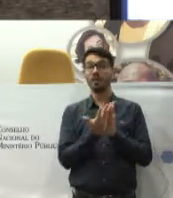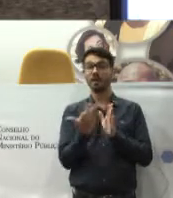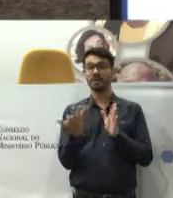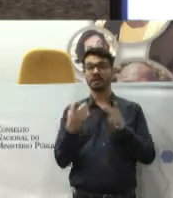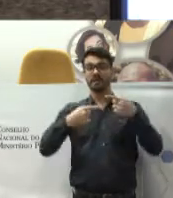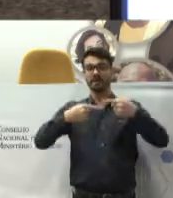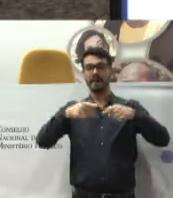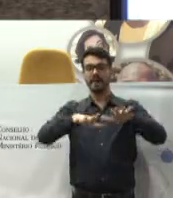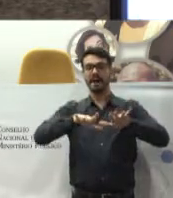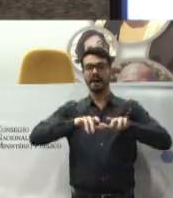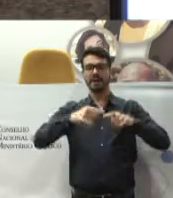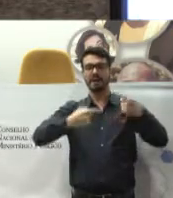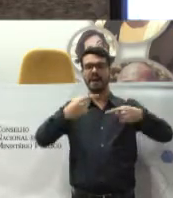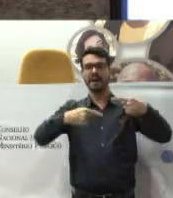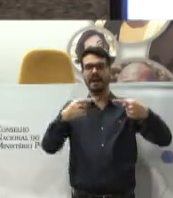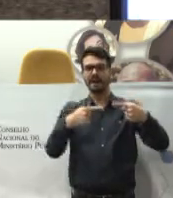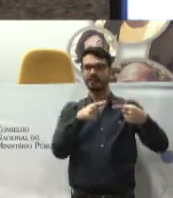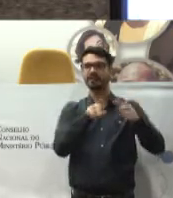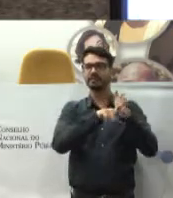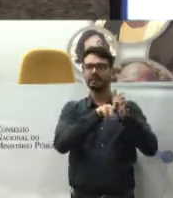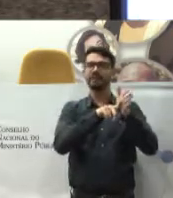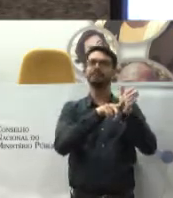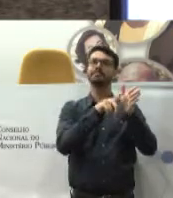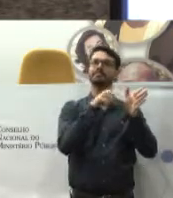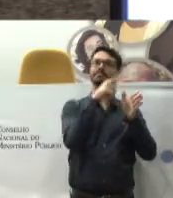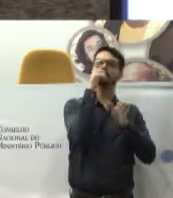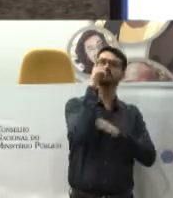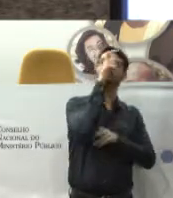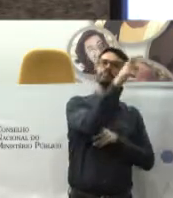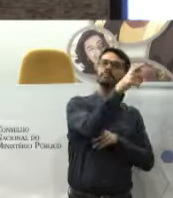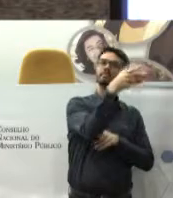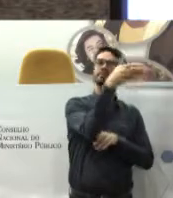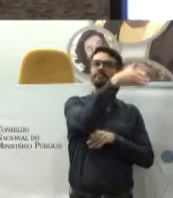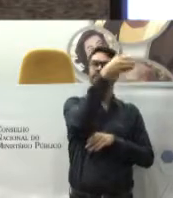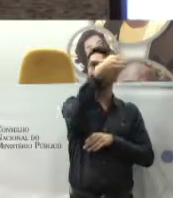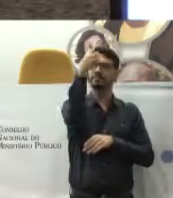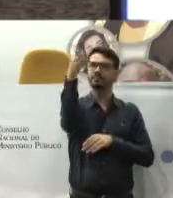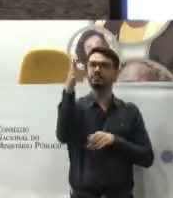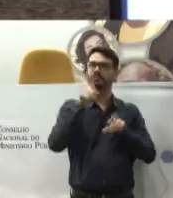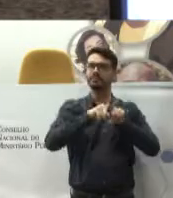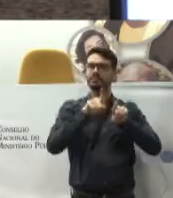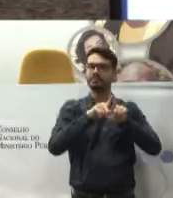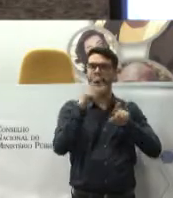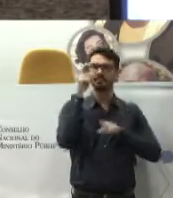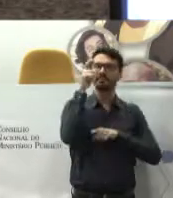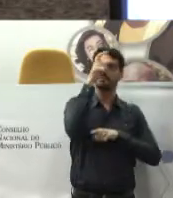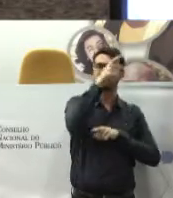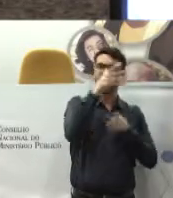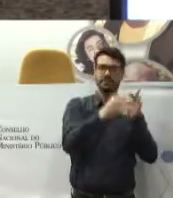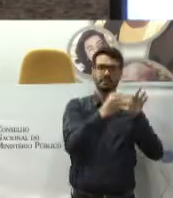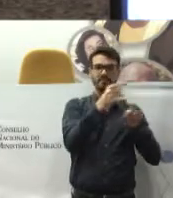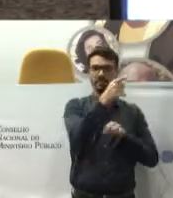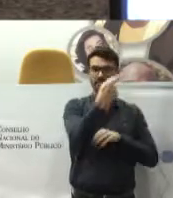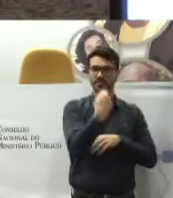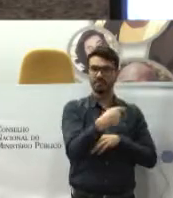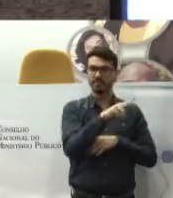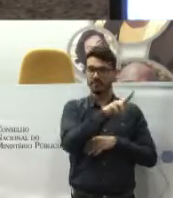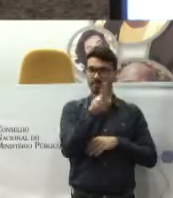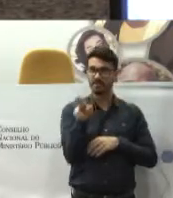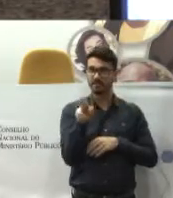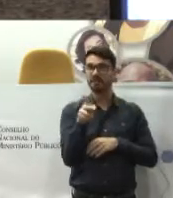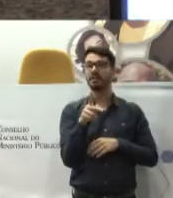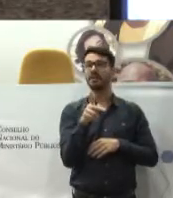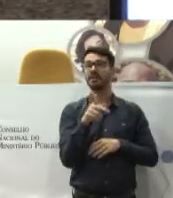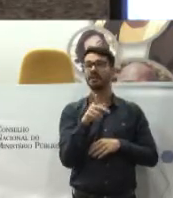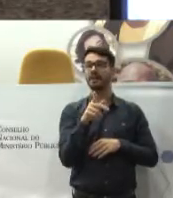faz, da quantidade de inspeções judiciais que ela fez nos processos. Nós precisamos chamar a atenção